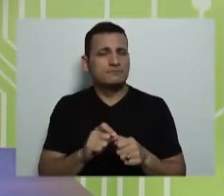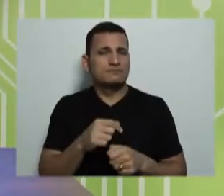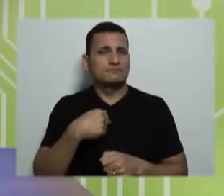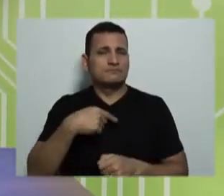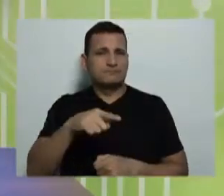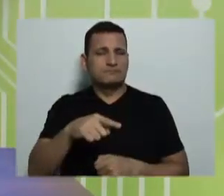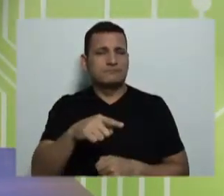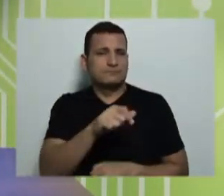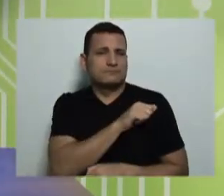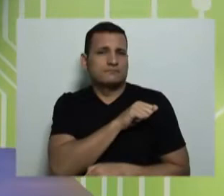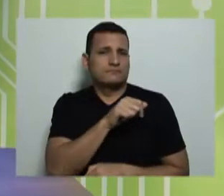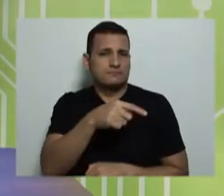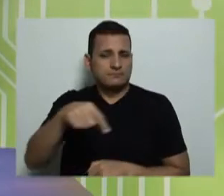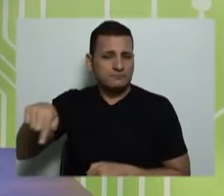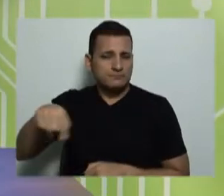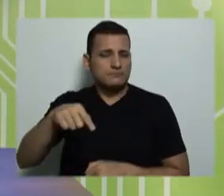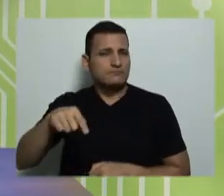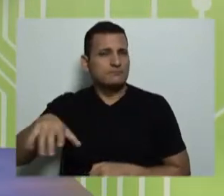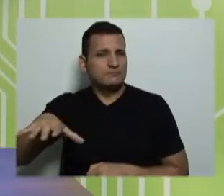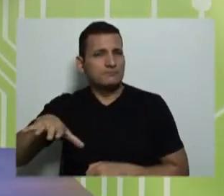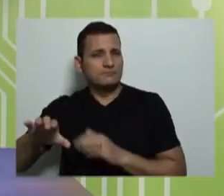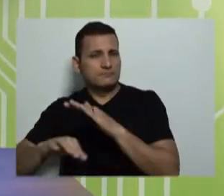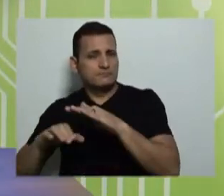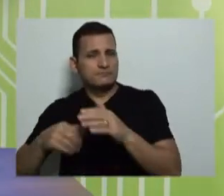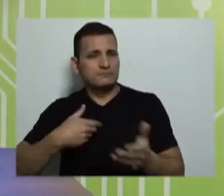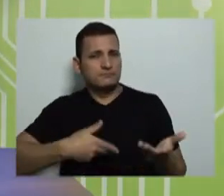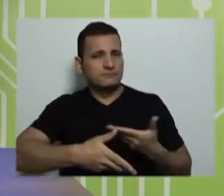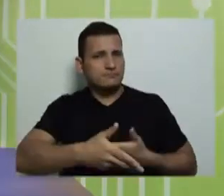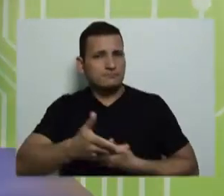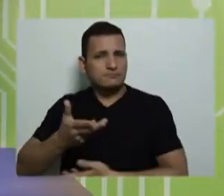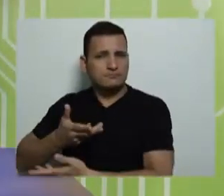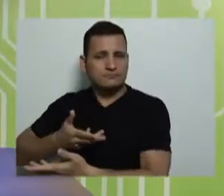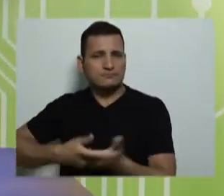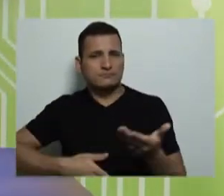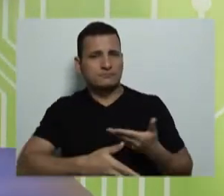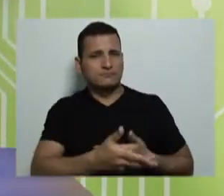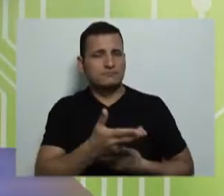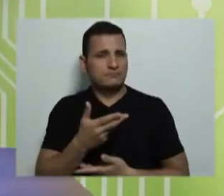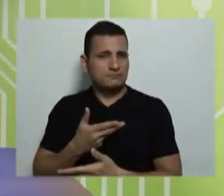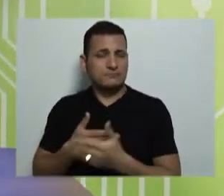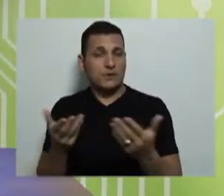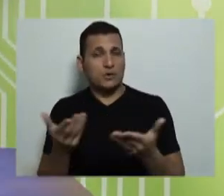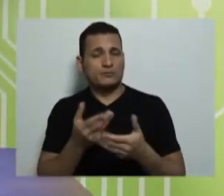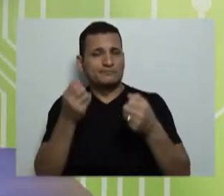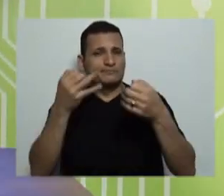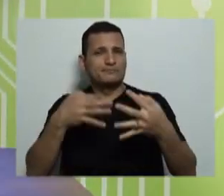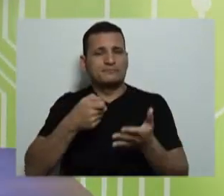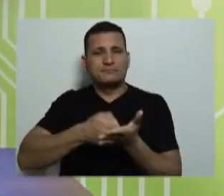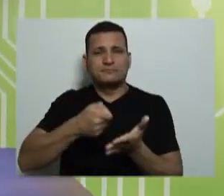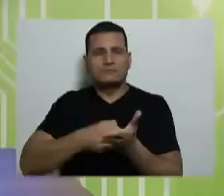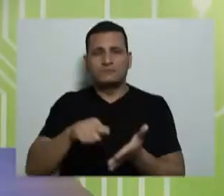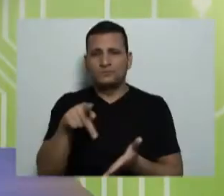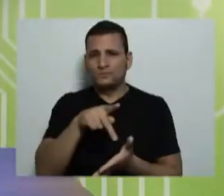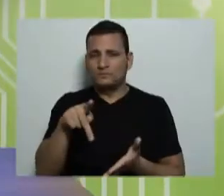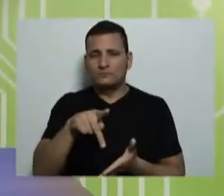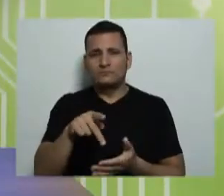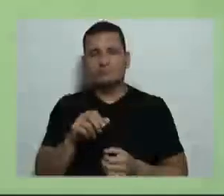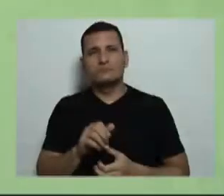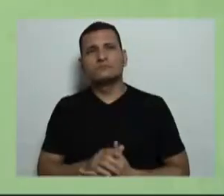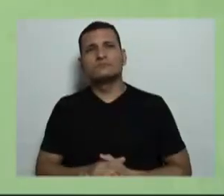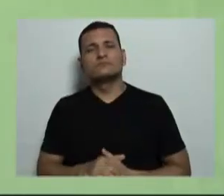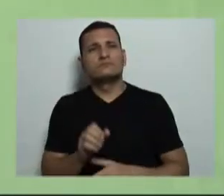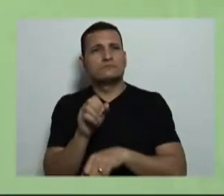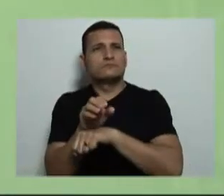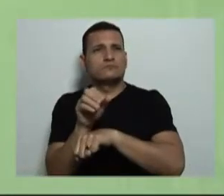aluno, instituição e concedente. Vamos falar agora aí das obrigações do professor orientador. Vamos lá?